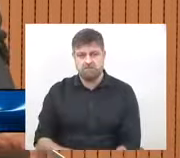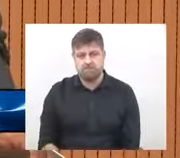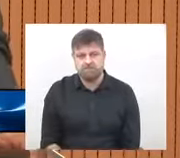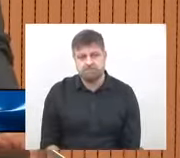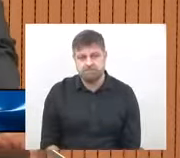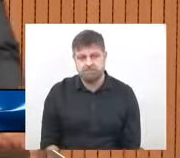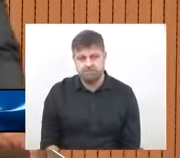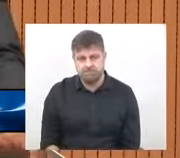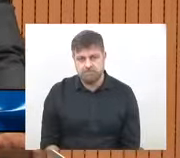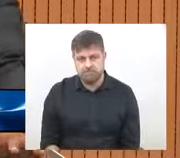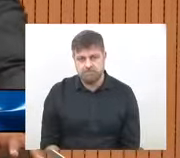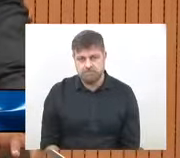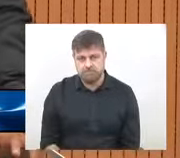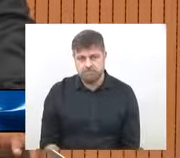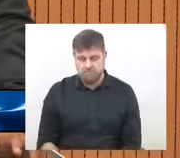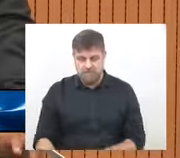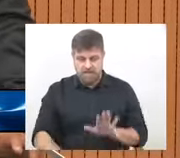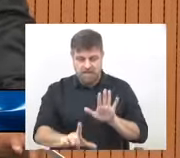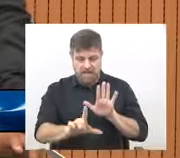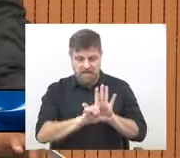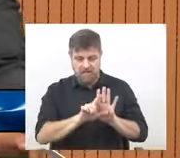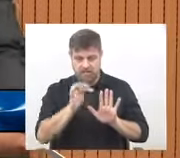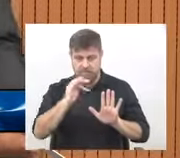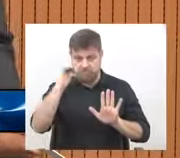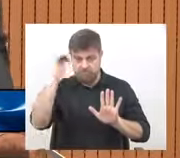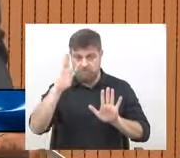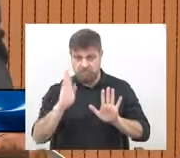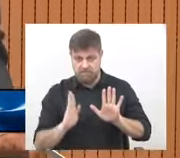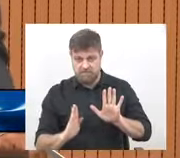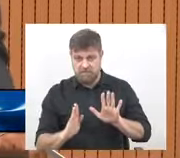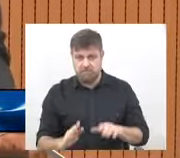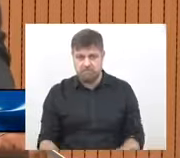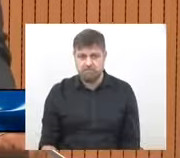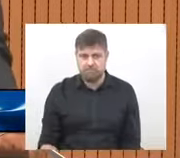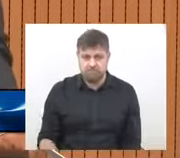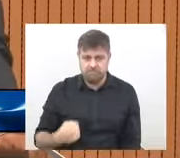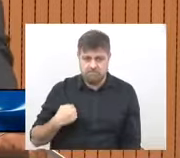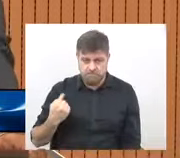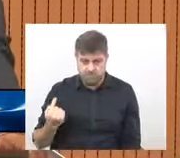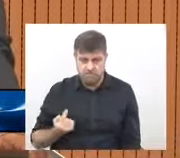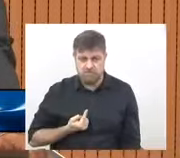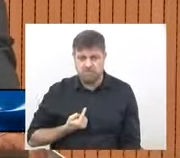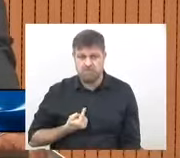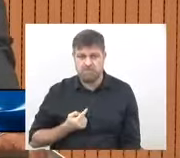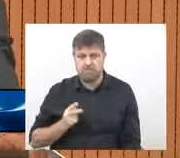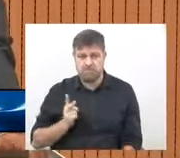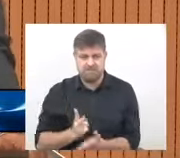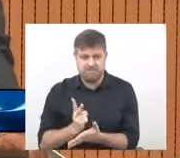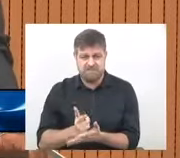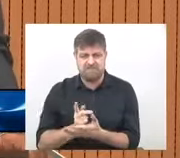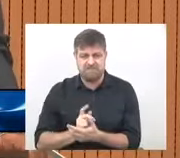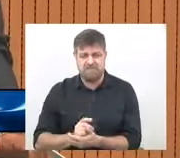regularização pela própria Constituição. Nós sempre ouvimos dizer, e tem até